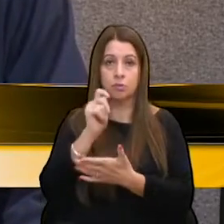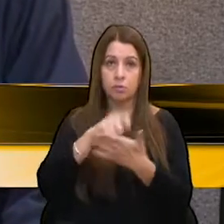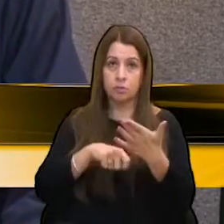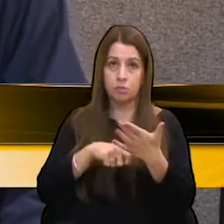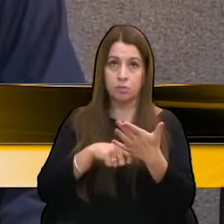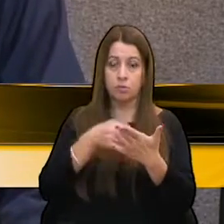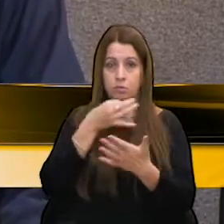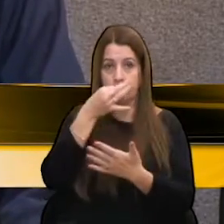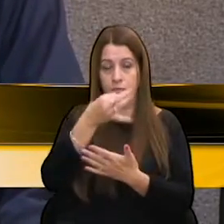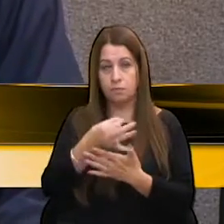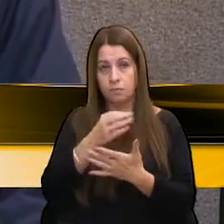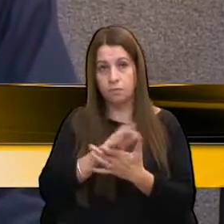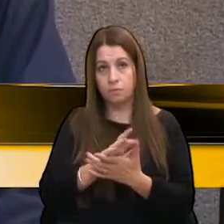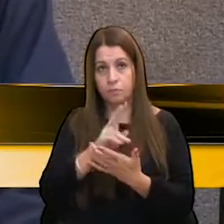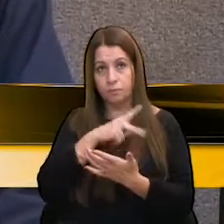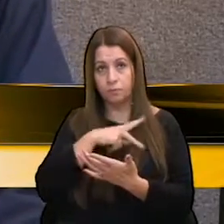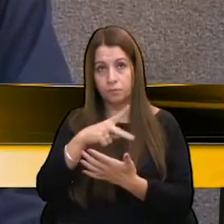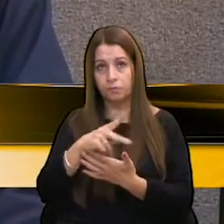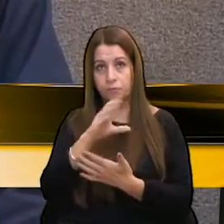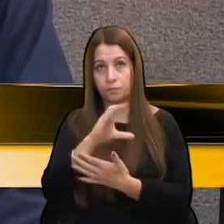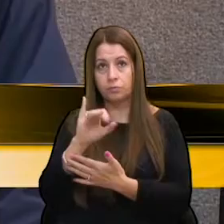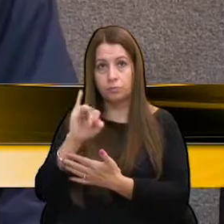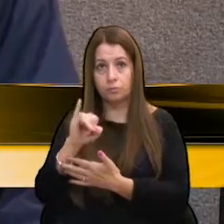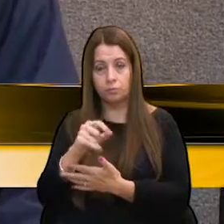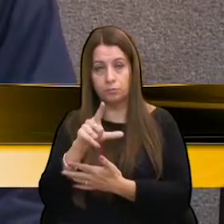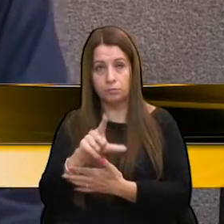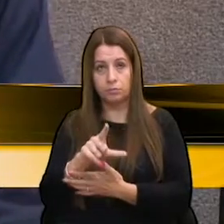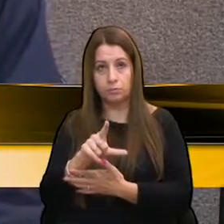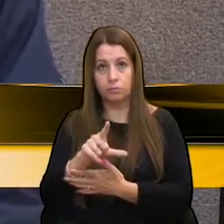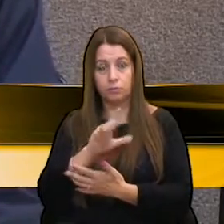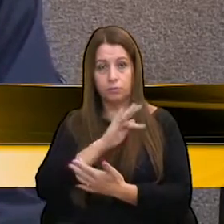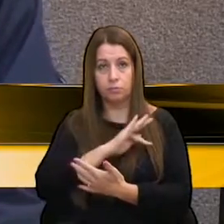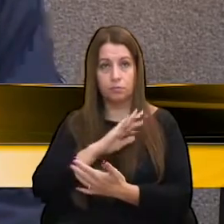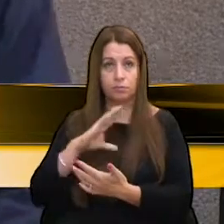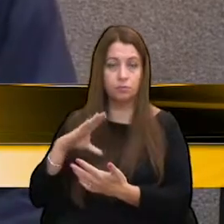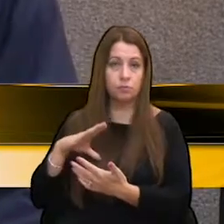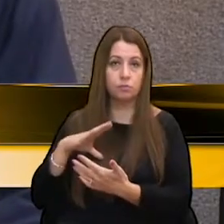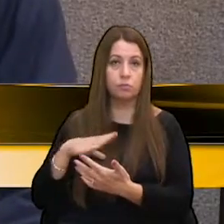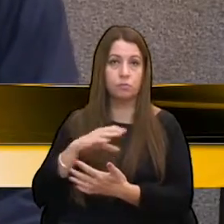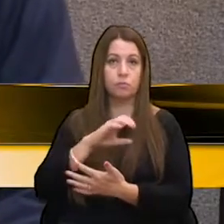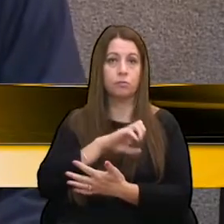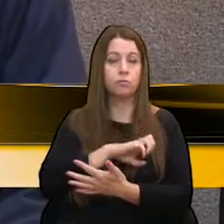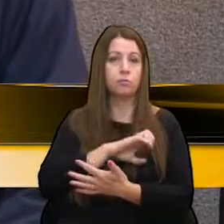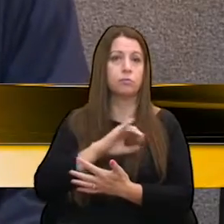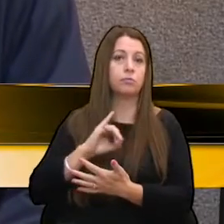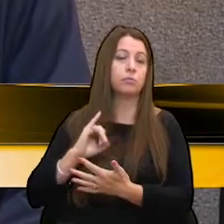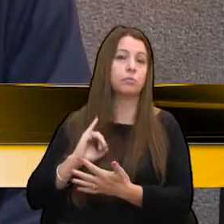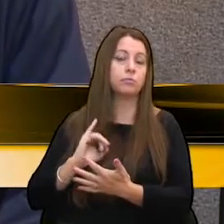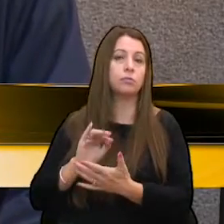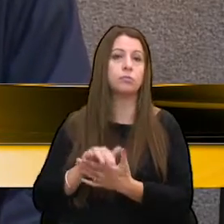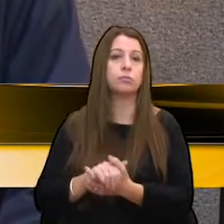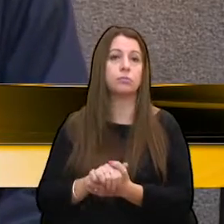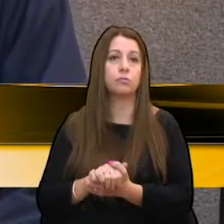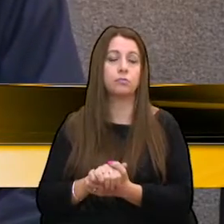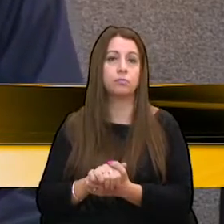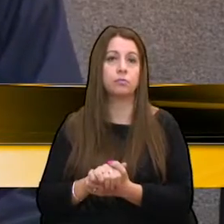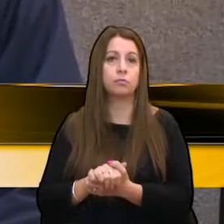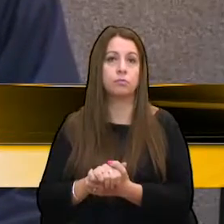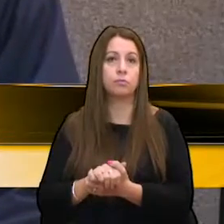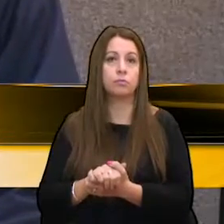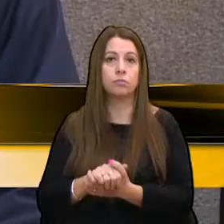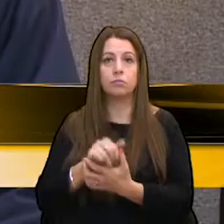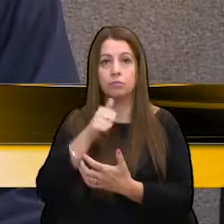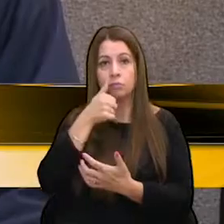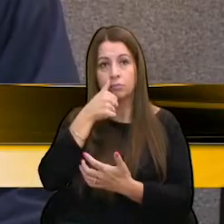Assinam este parecer presidente da CCJL, Flávio Calcina, Edi Carlos Pereira de Souza,